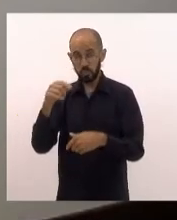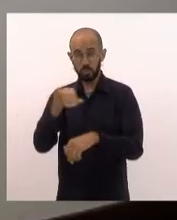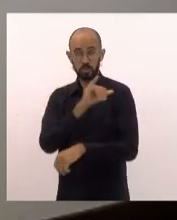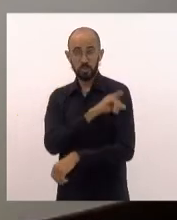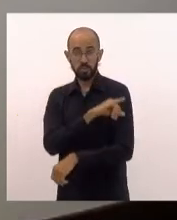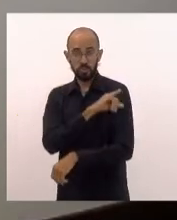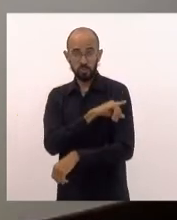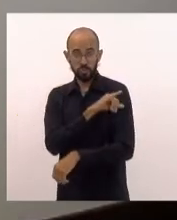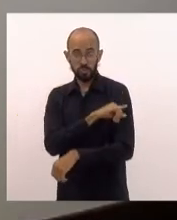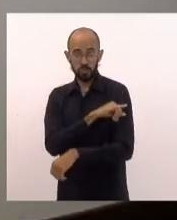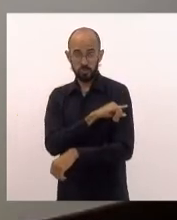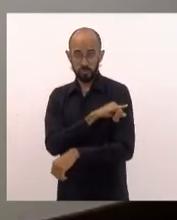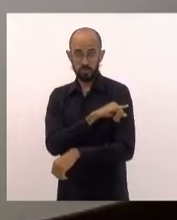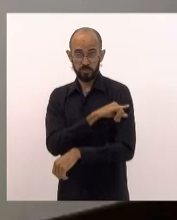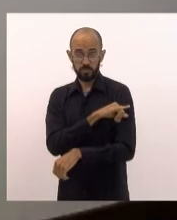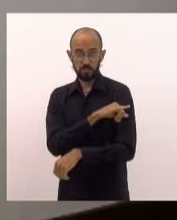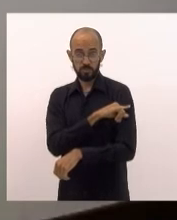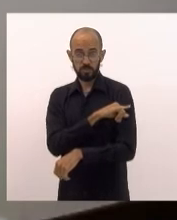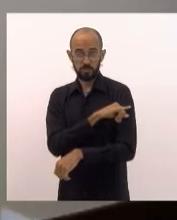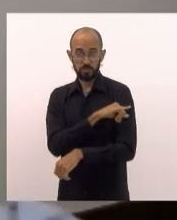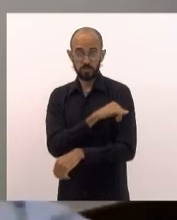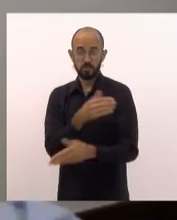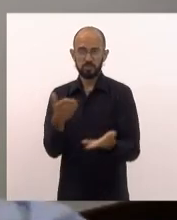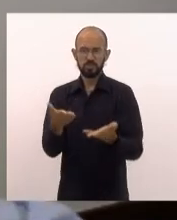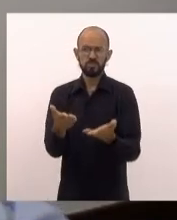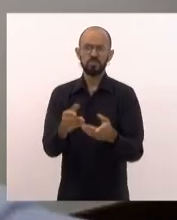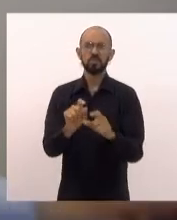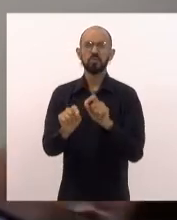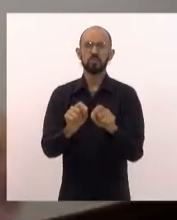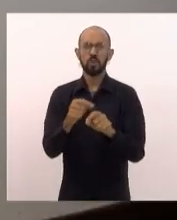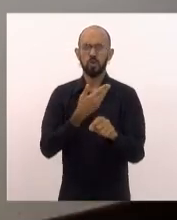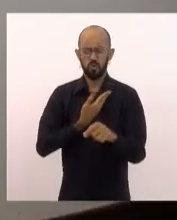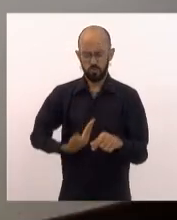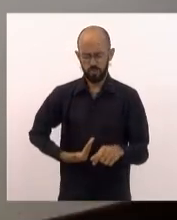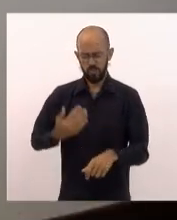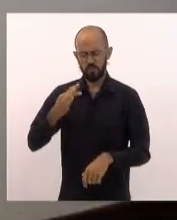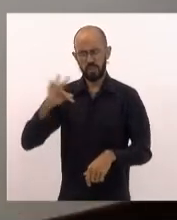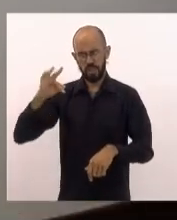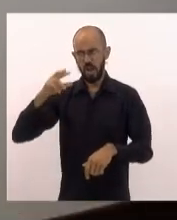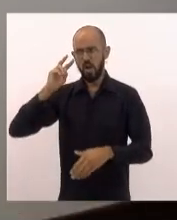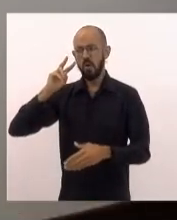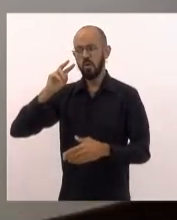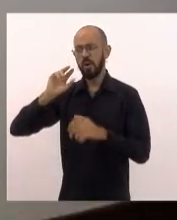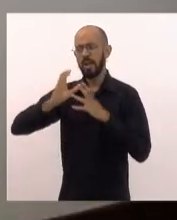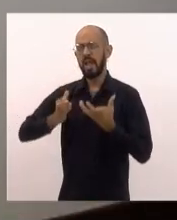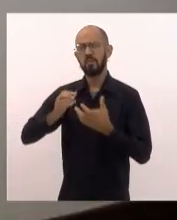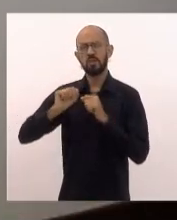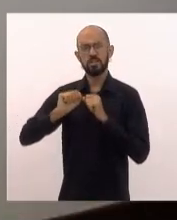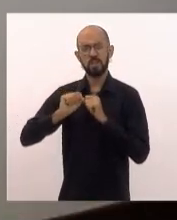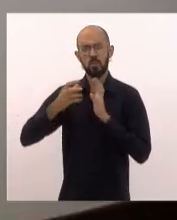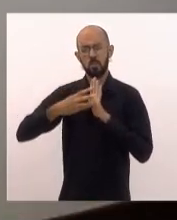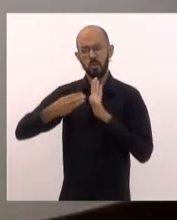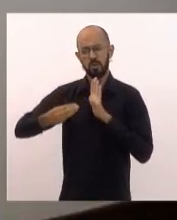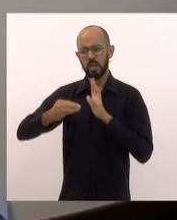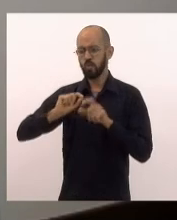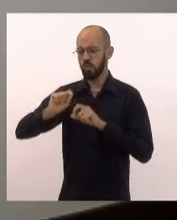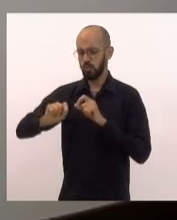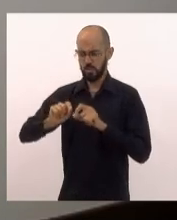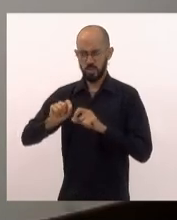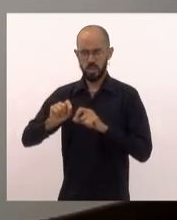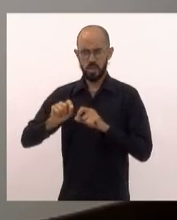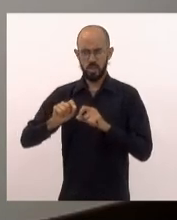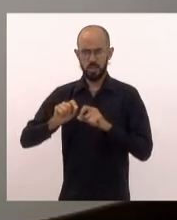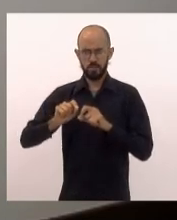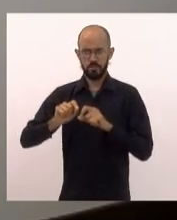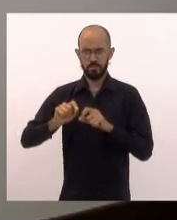centro da cidade. E agora não. O que queria fazer o governo federal, e Vossa Excelência se lembra? Queria um modelo de concessão em